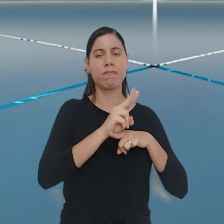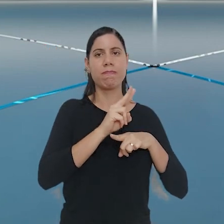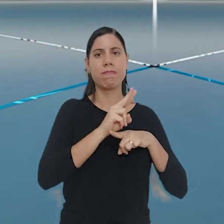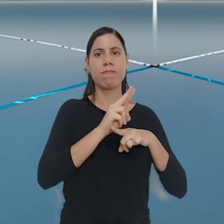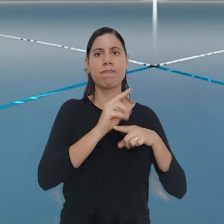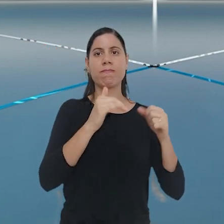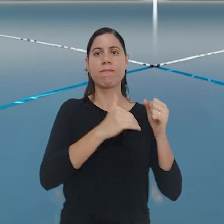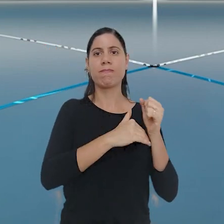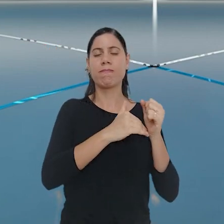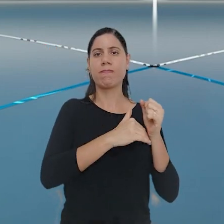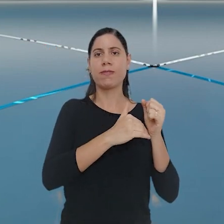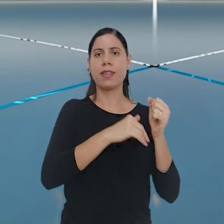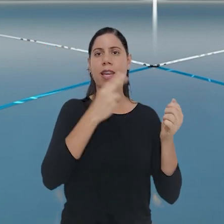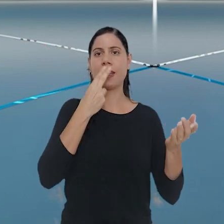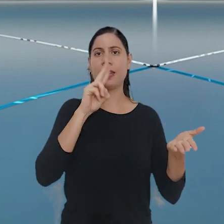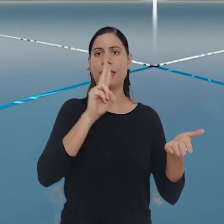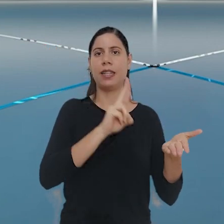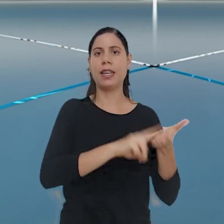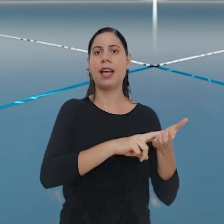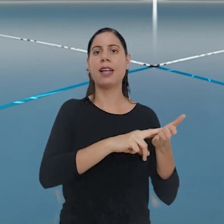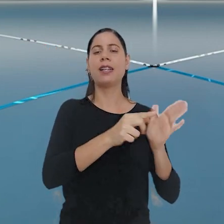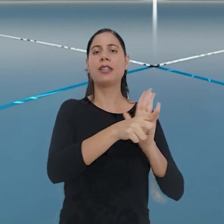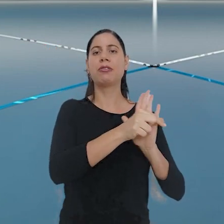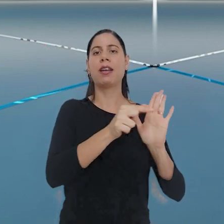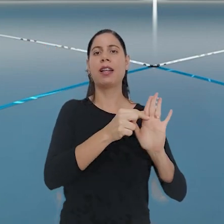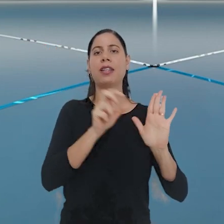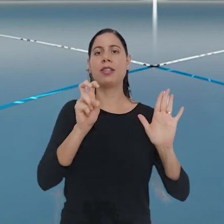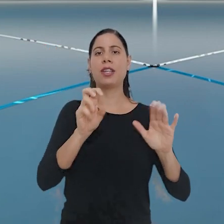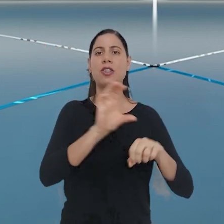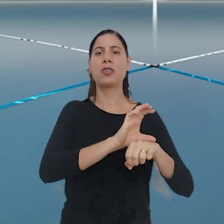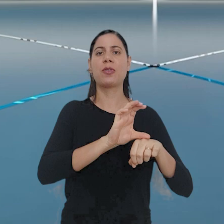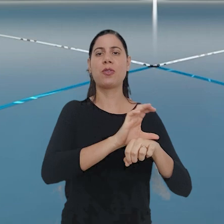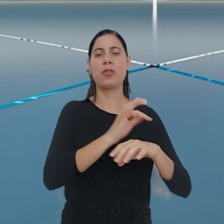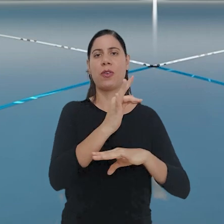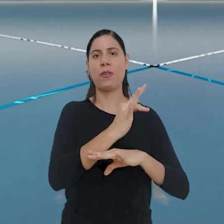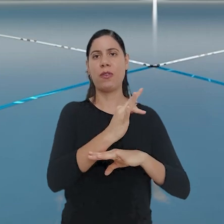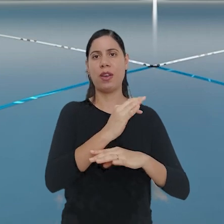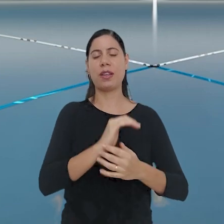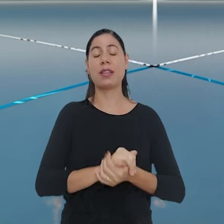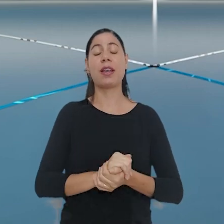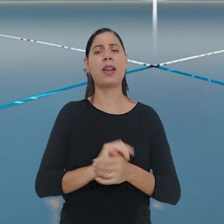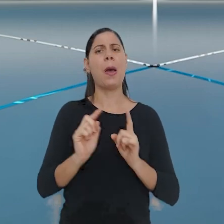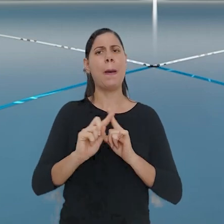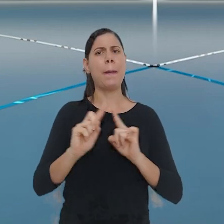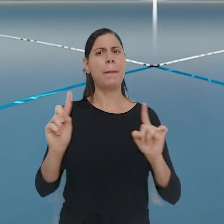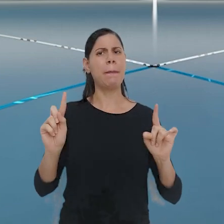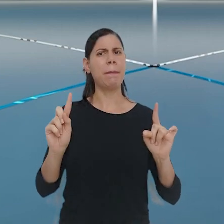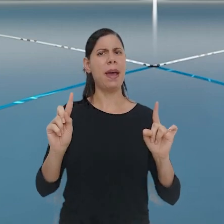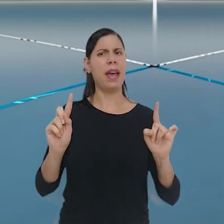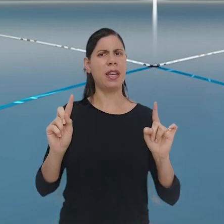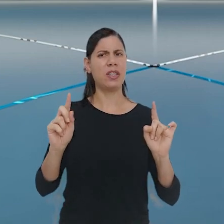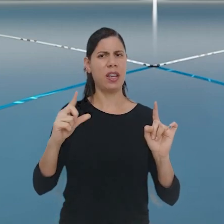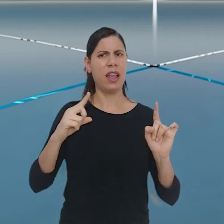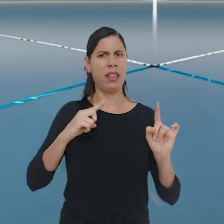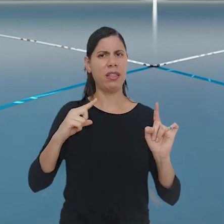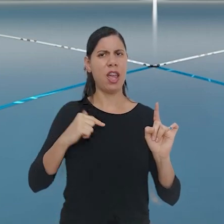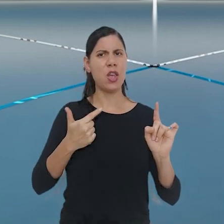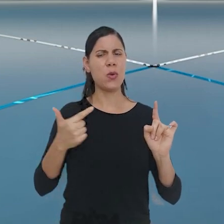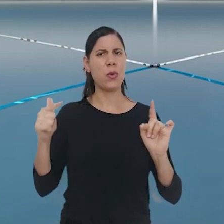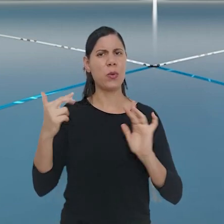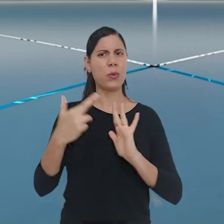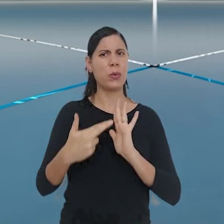do sigilo de correspondência previsto no artigo 5º da Constituição Federal. Mas será que pode haver